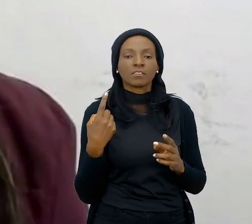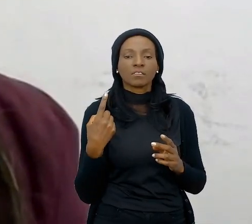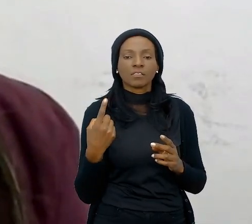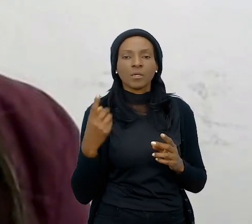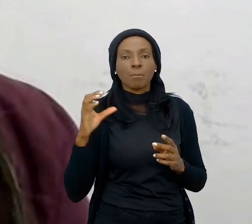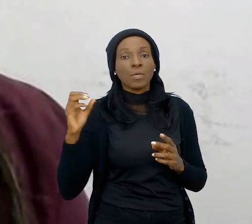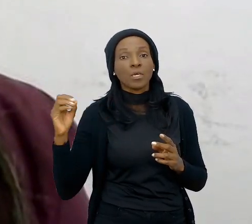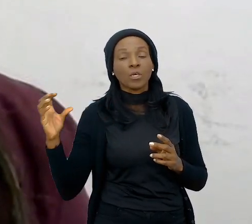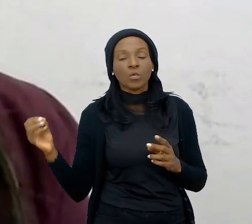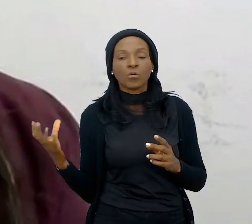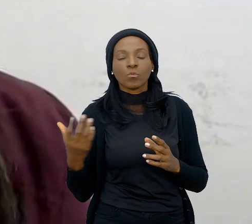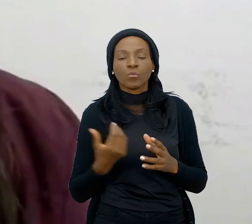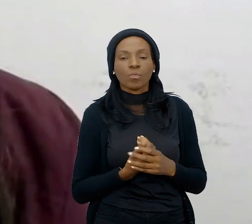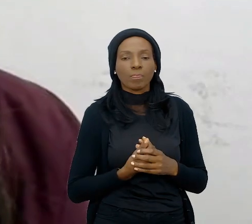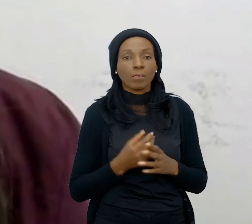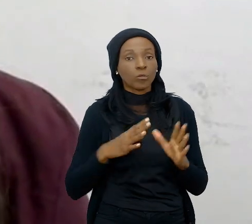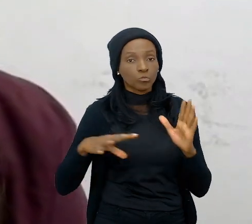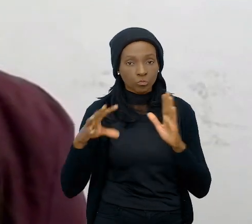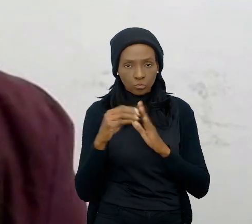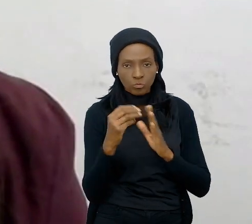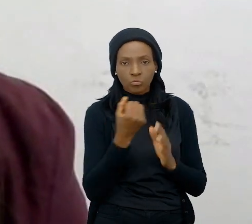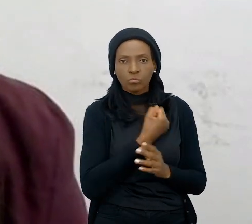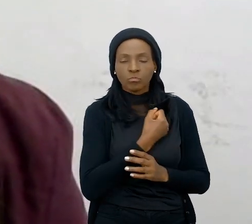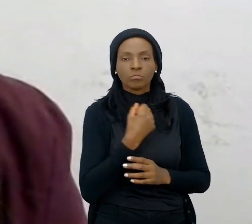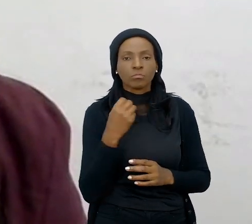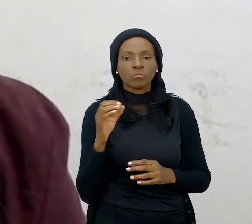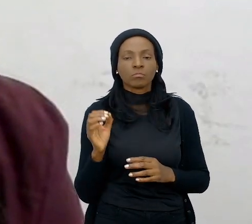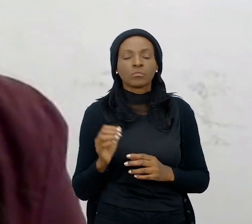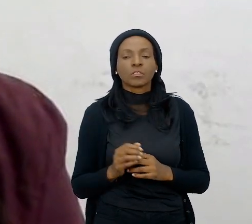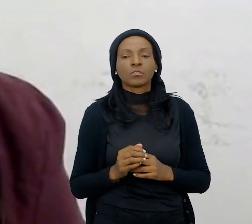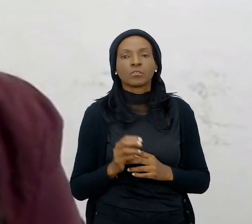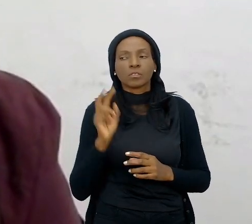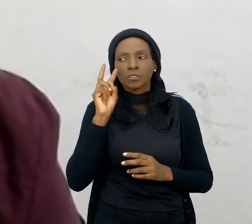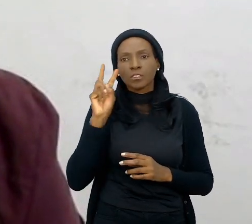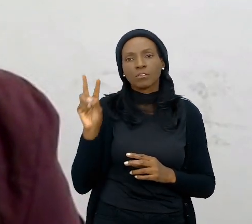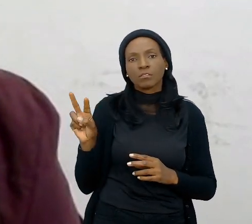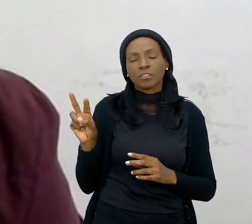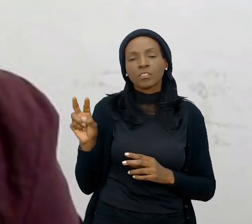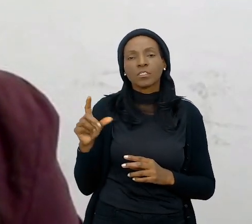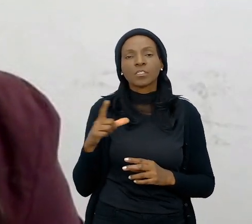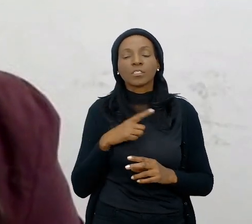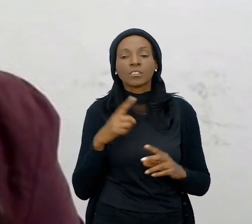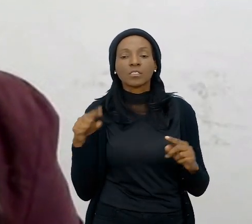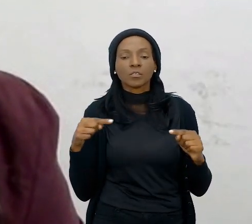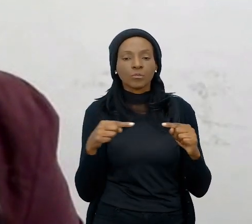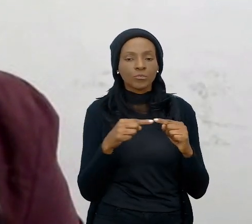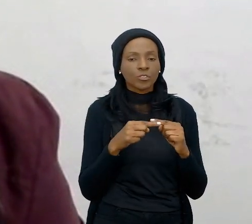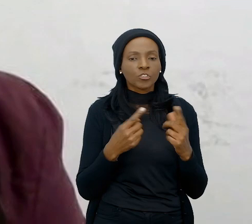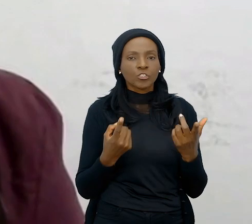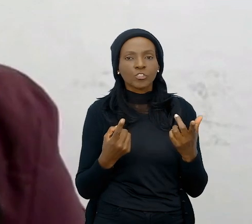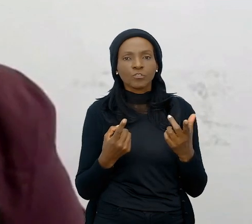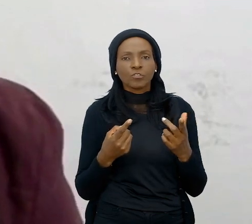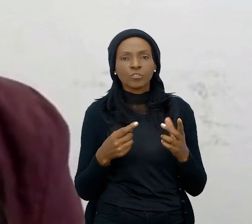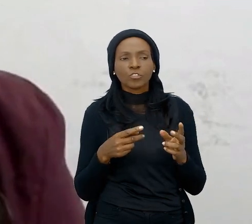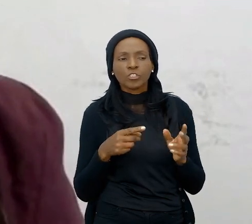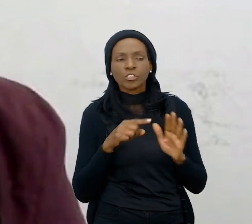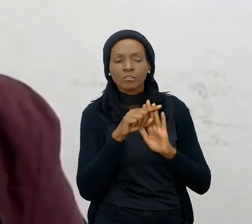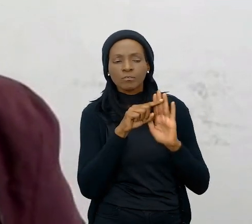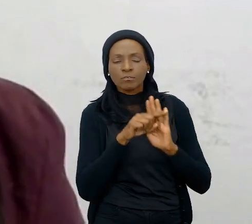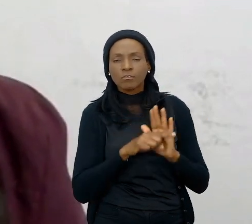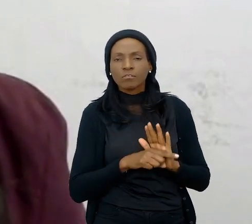milhar, todos esses números, como a gente viu, ele tem a função de investigar ali se a criança já